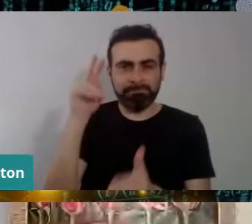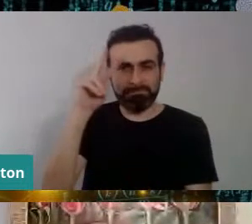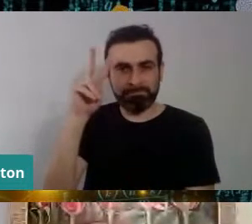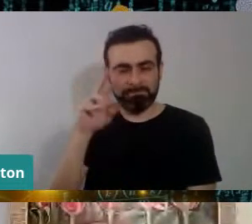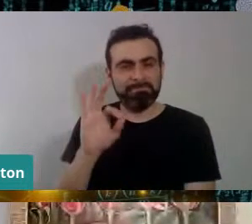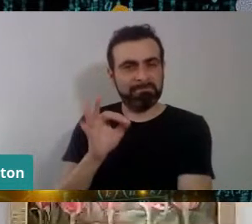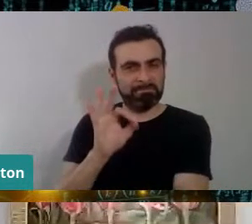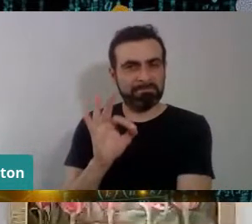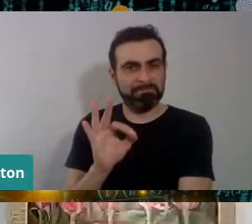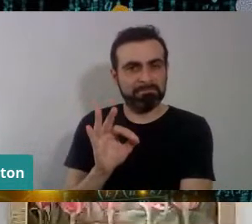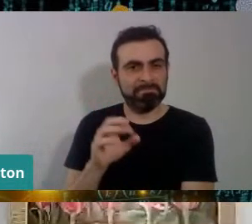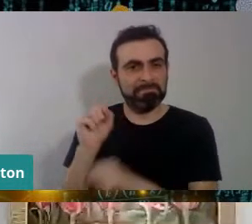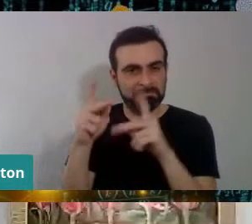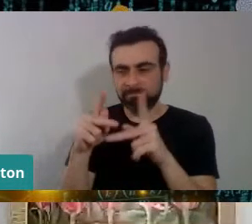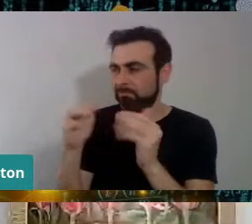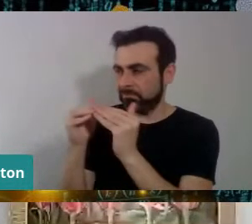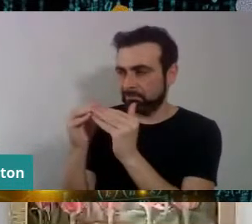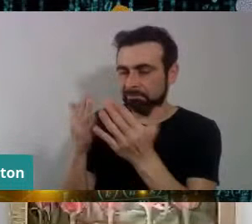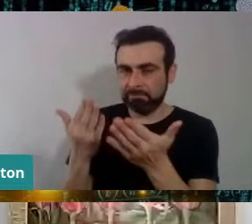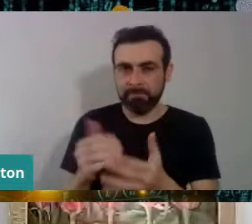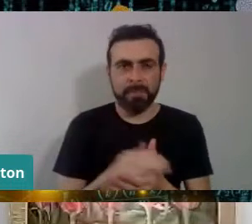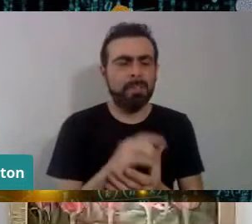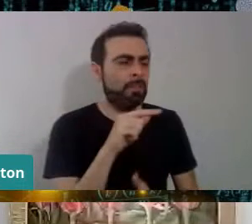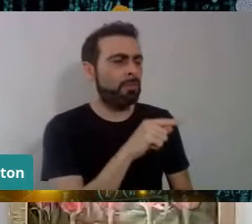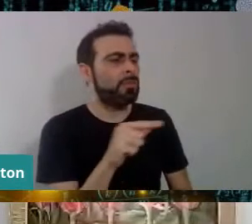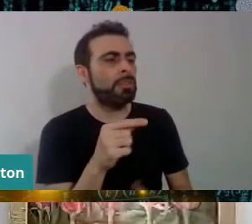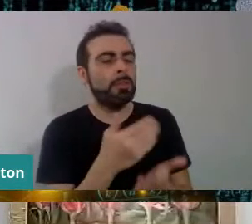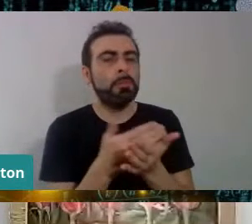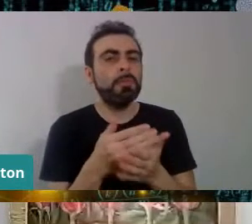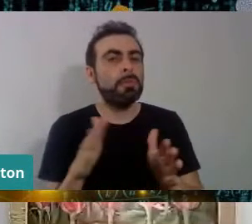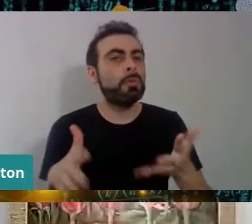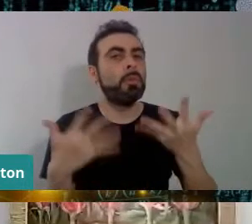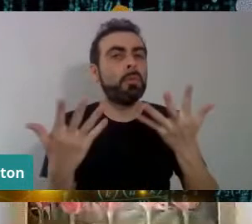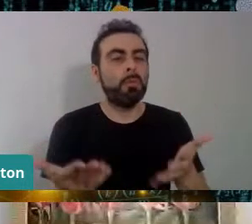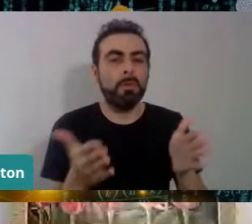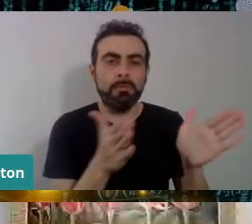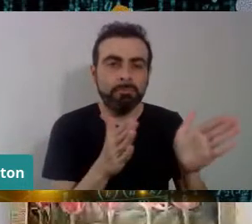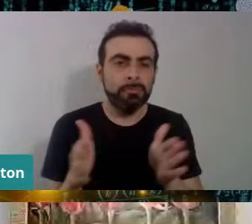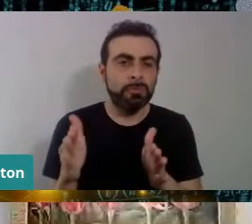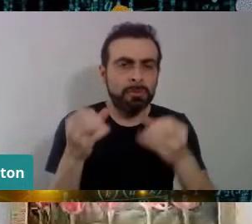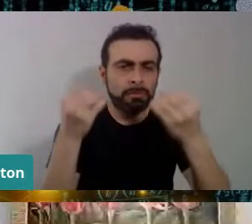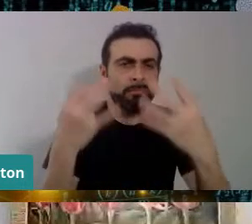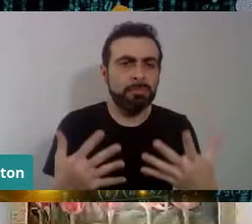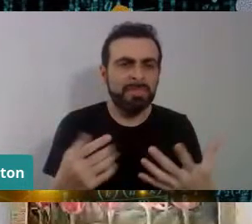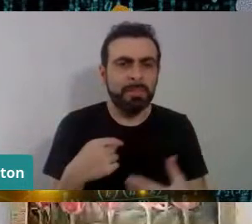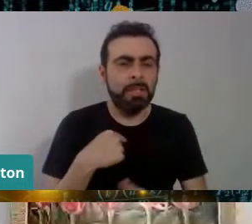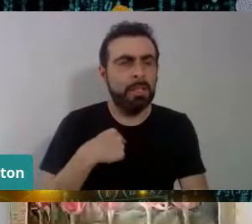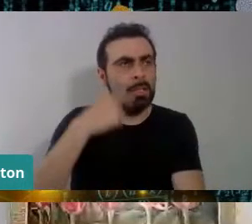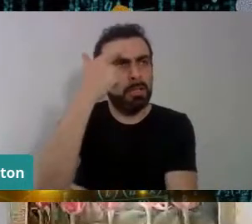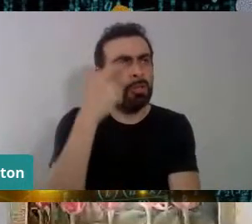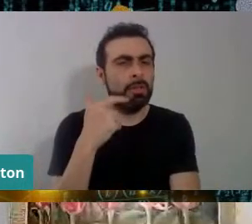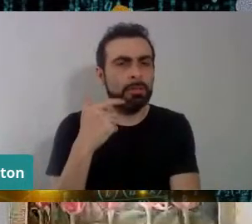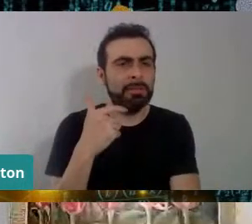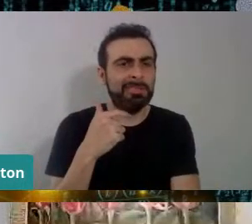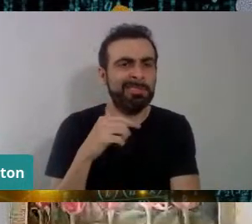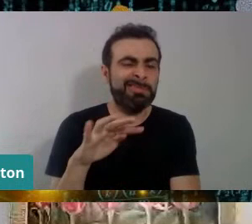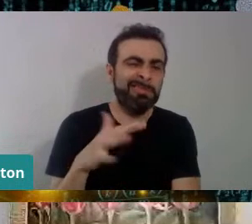Koga? Koga, você começou em que ano lá na Fafisa, Koga? Conta um pouquinho para nós, Koga.